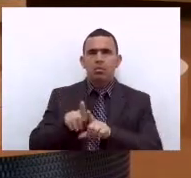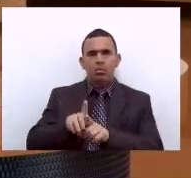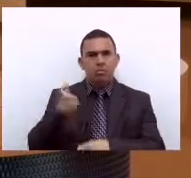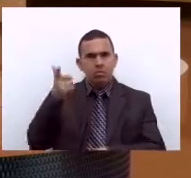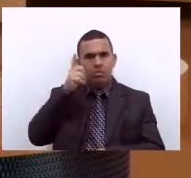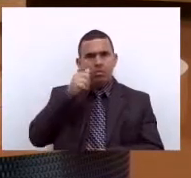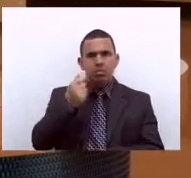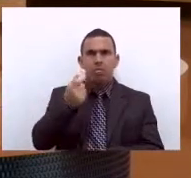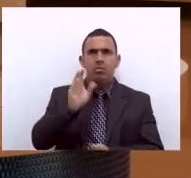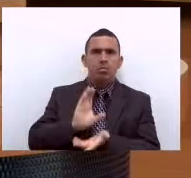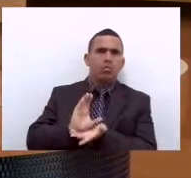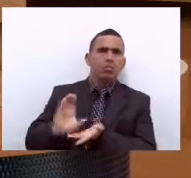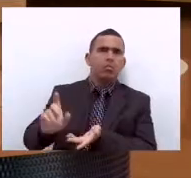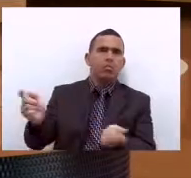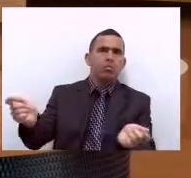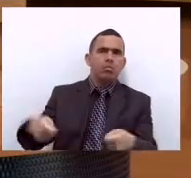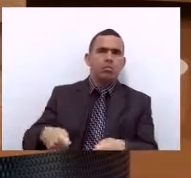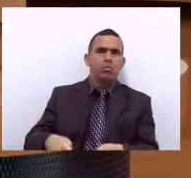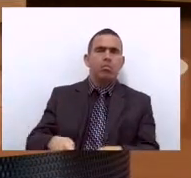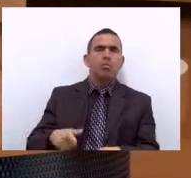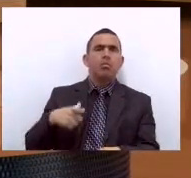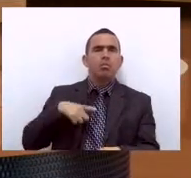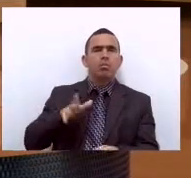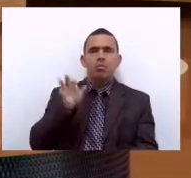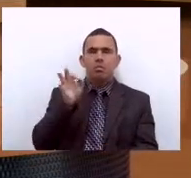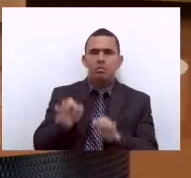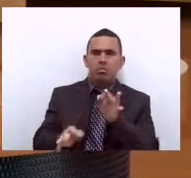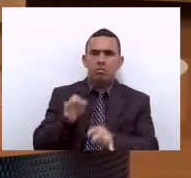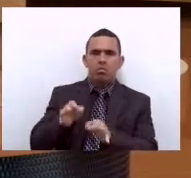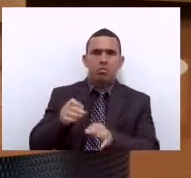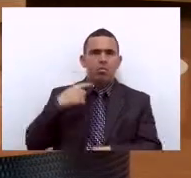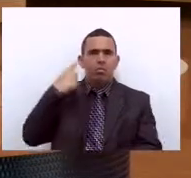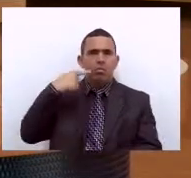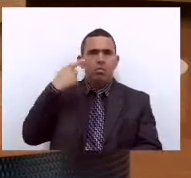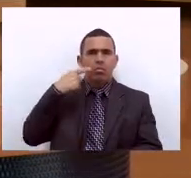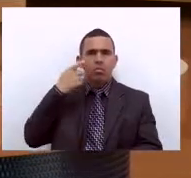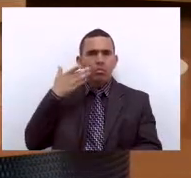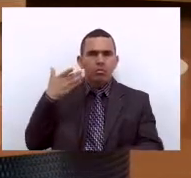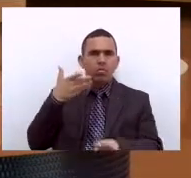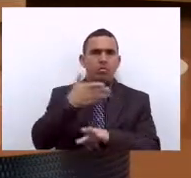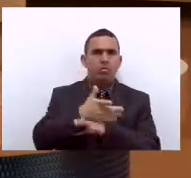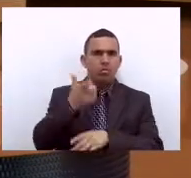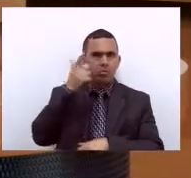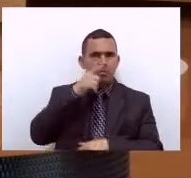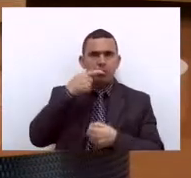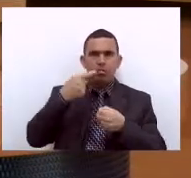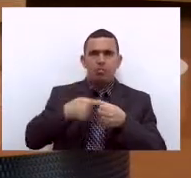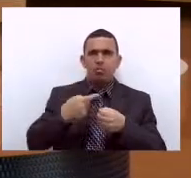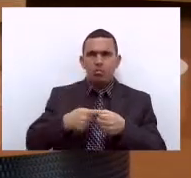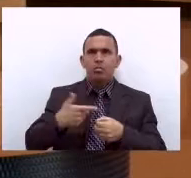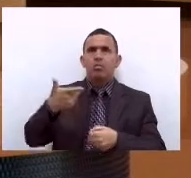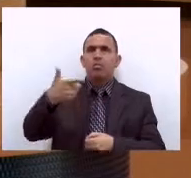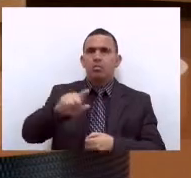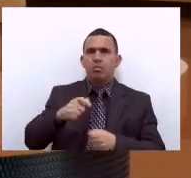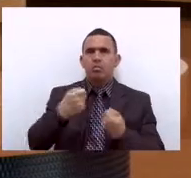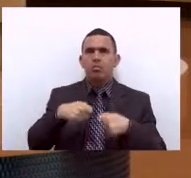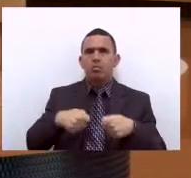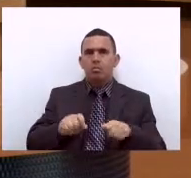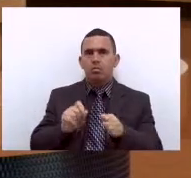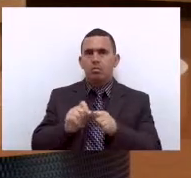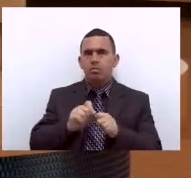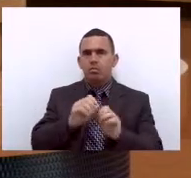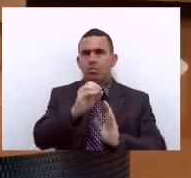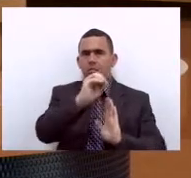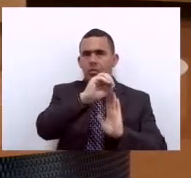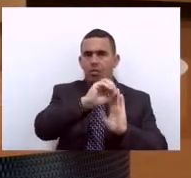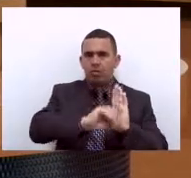uma ação. Entra com o seu advogado, banca a ação, o município é obrigado a recorrer de ofício aqui na primeira instância,